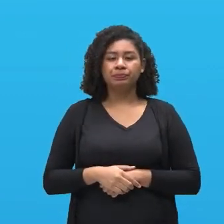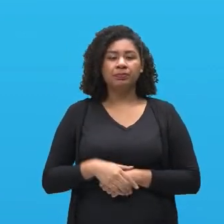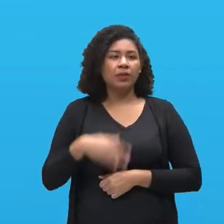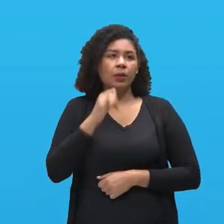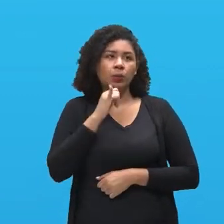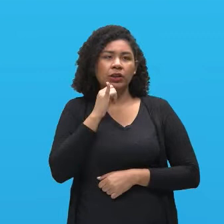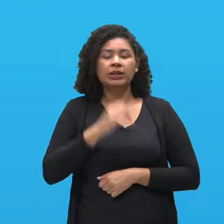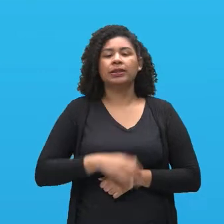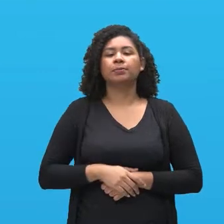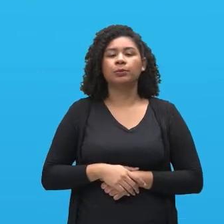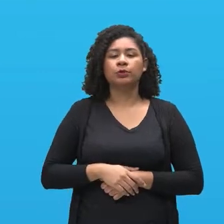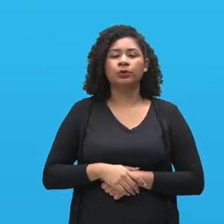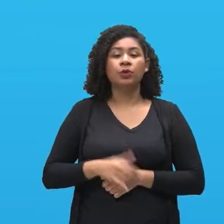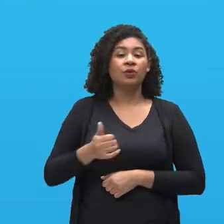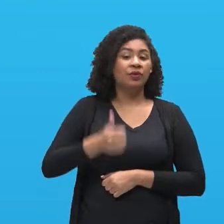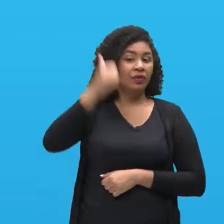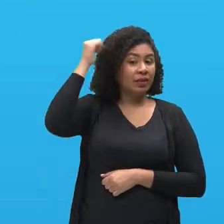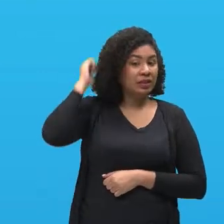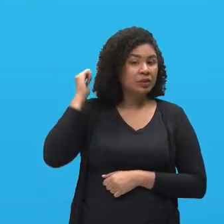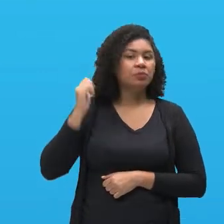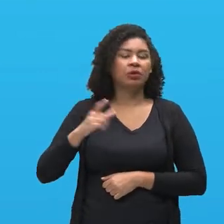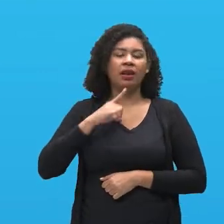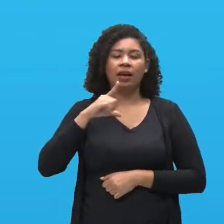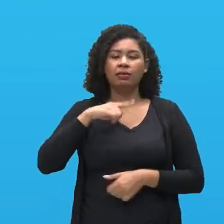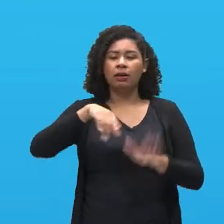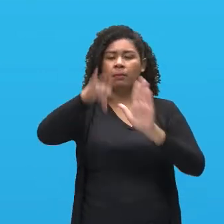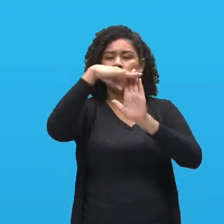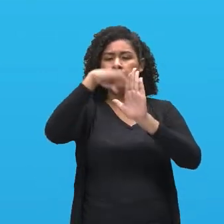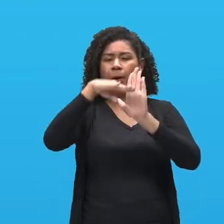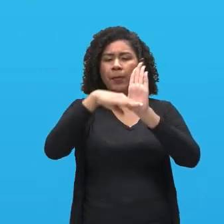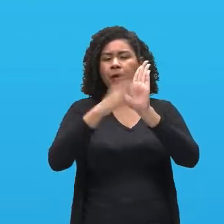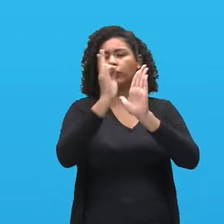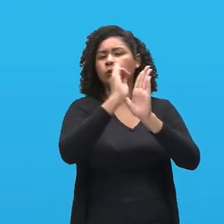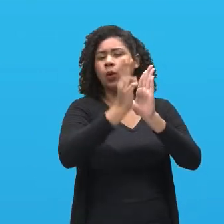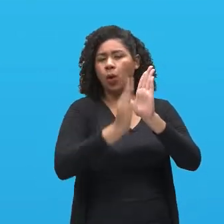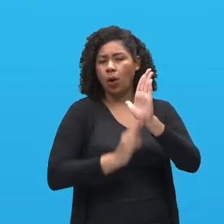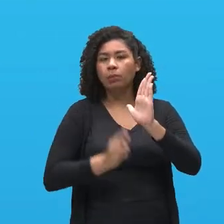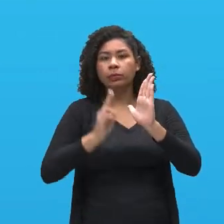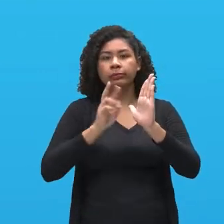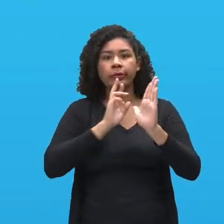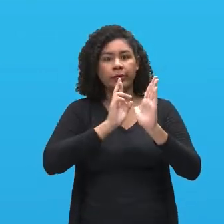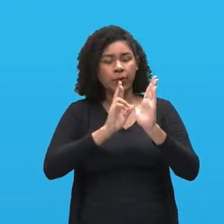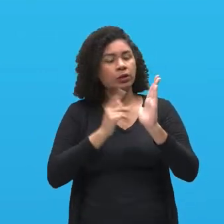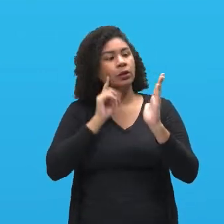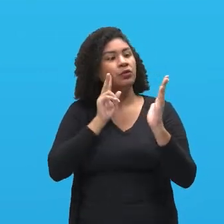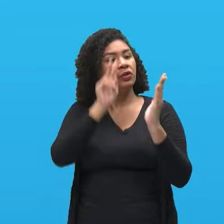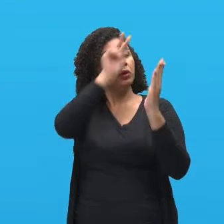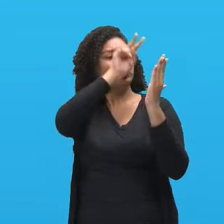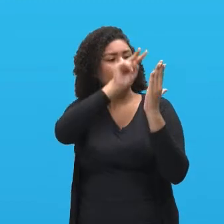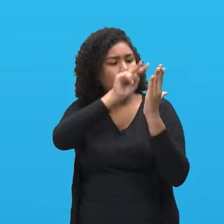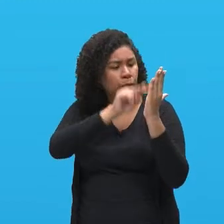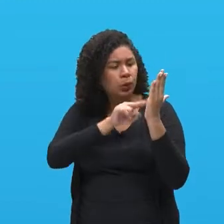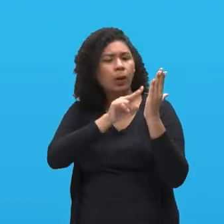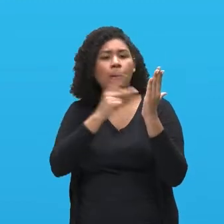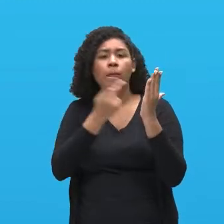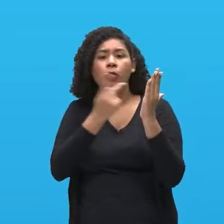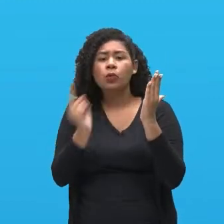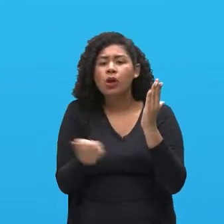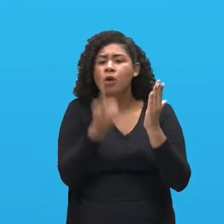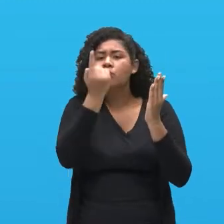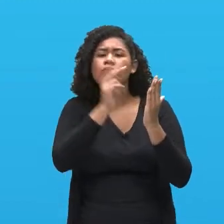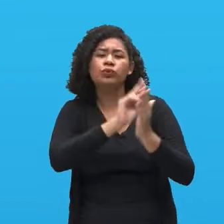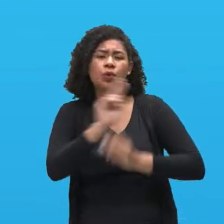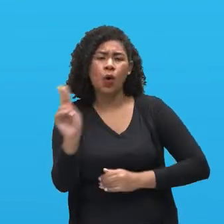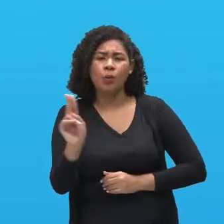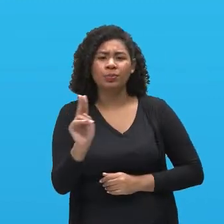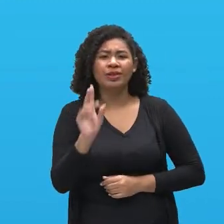lista procurar o nome de vocês. Estão usando skimming? Não, vocês estão usando scanning, porque vocês estão procurando ali